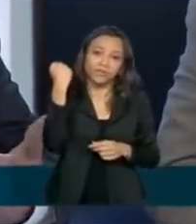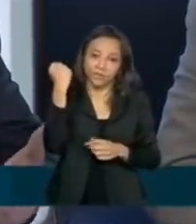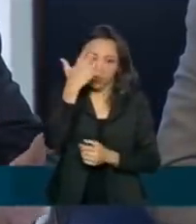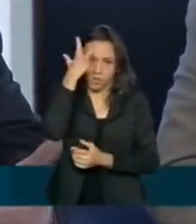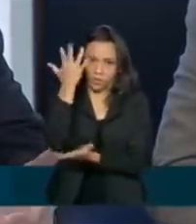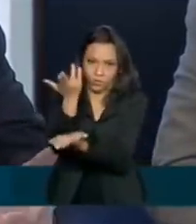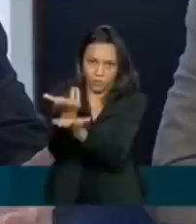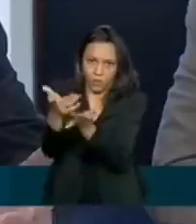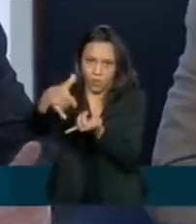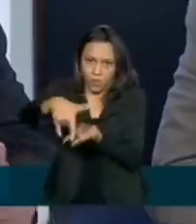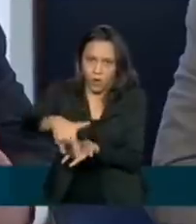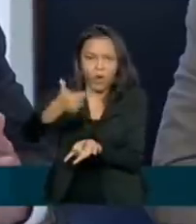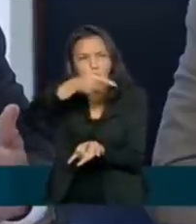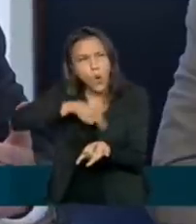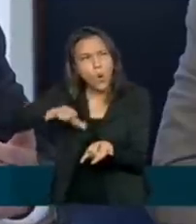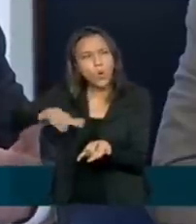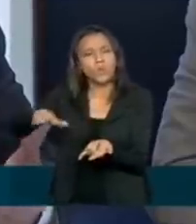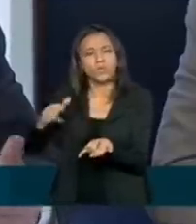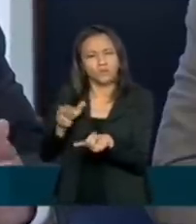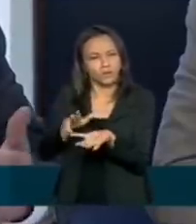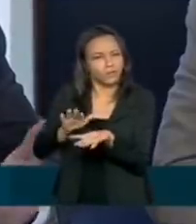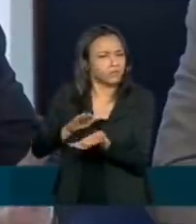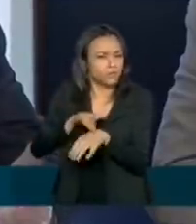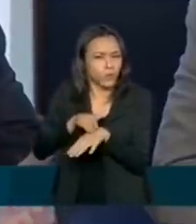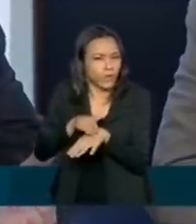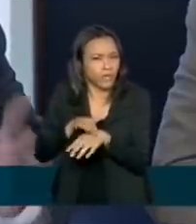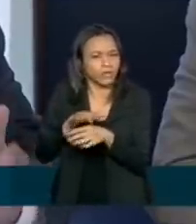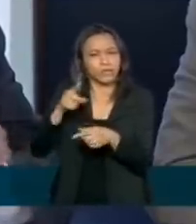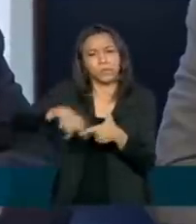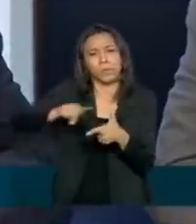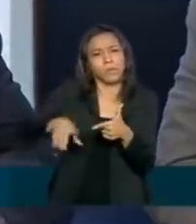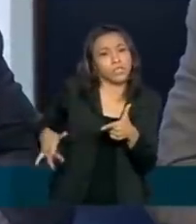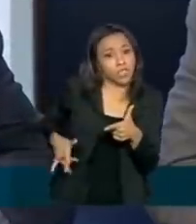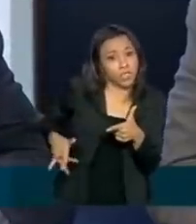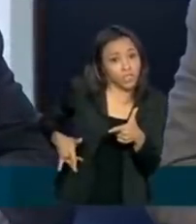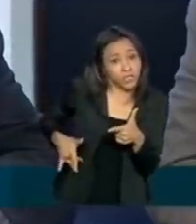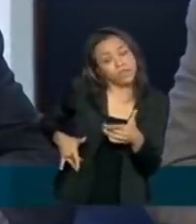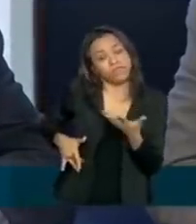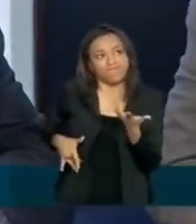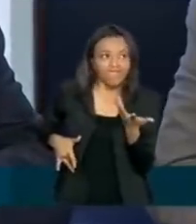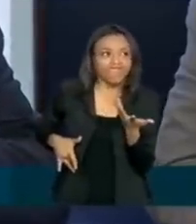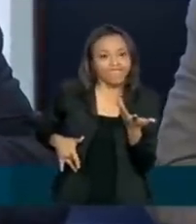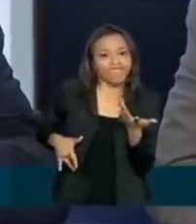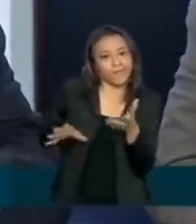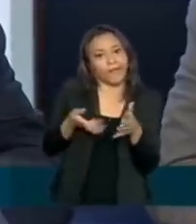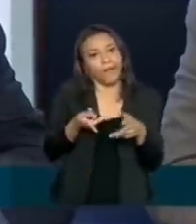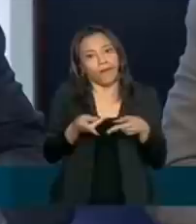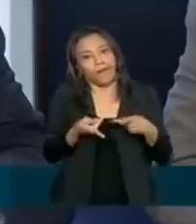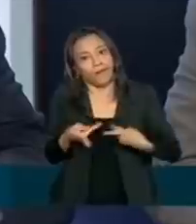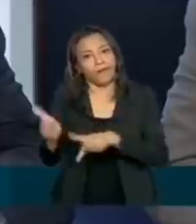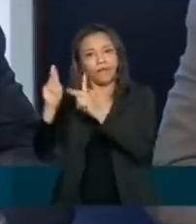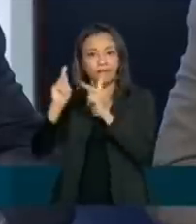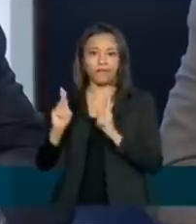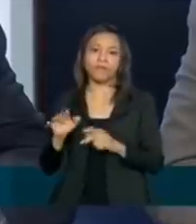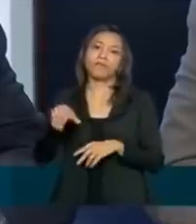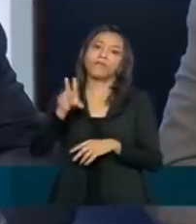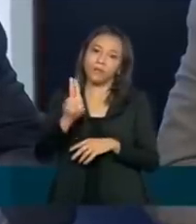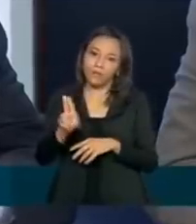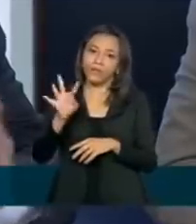outras comorbidades, tiver problema renal, cardíaco, aí vai para uma UTI, que é especificamente uma